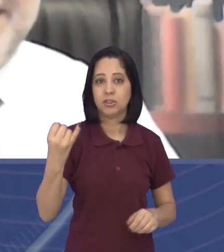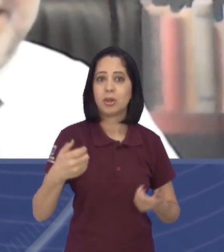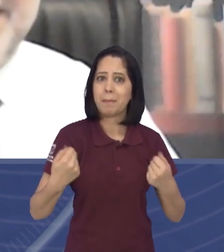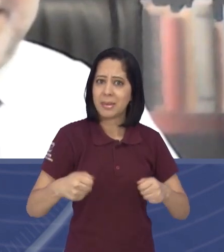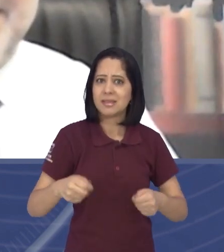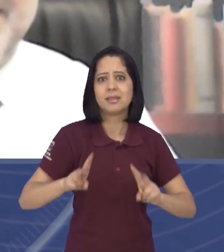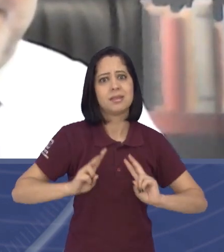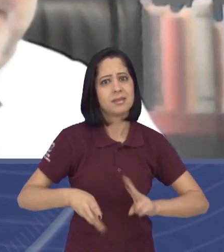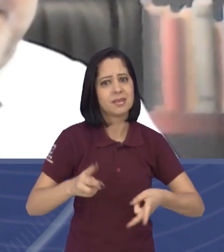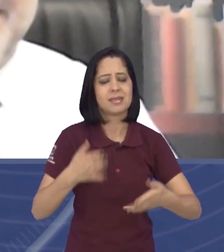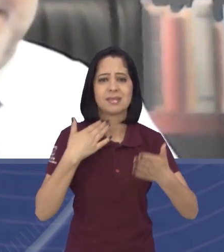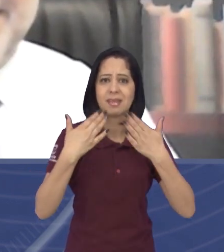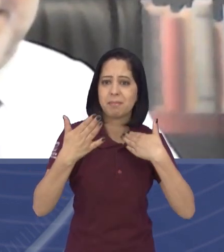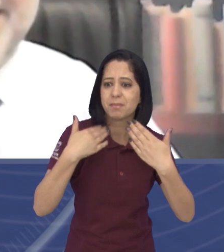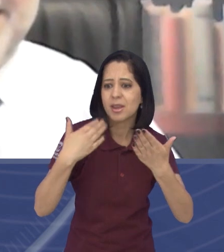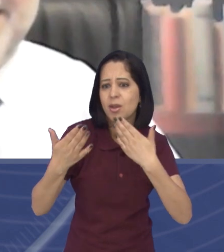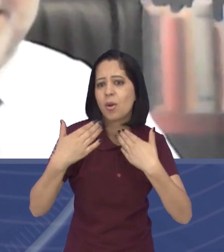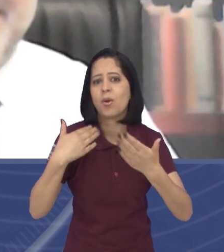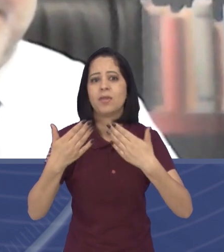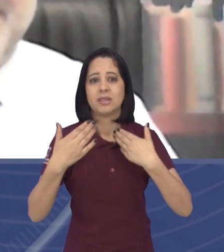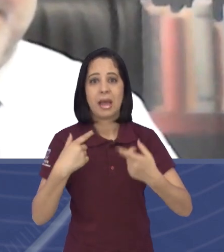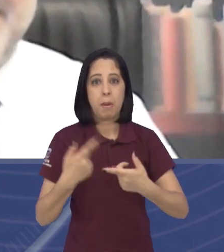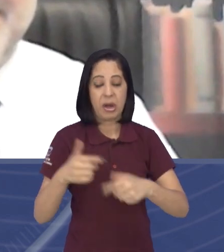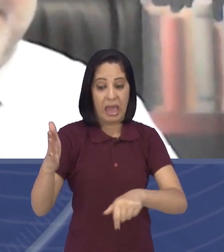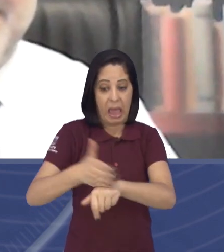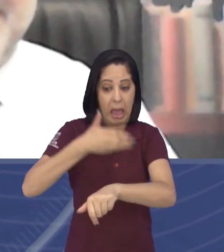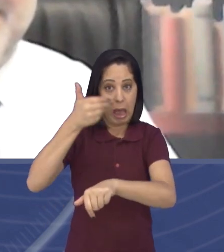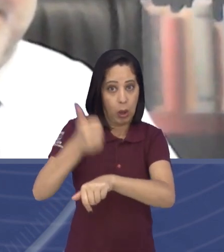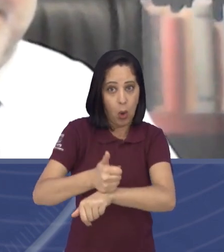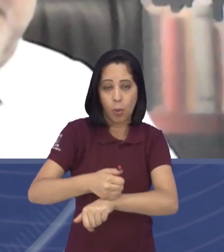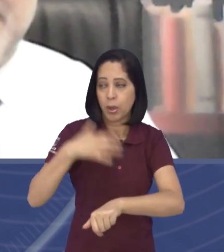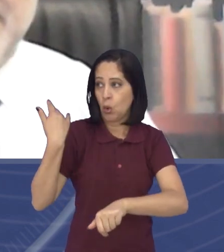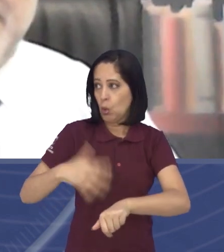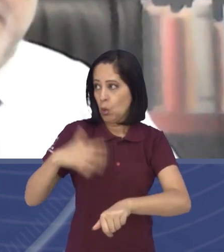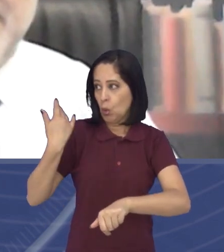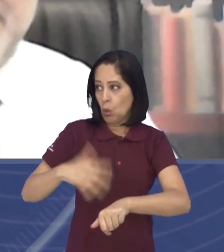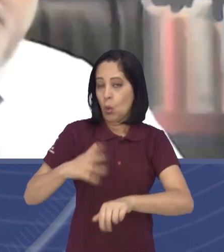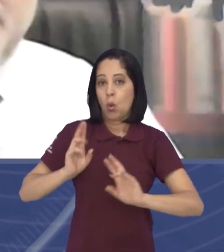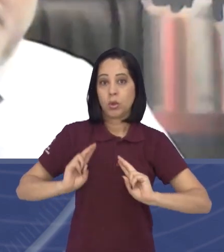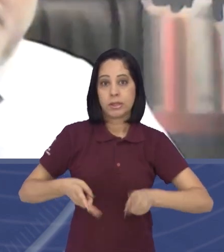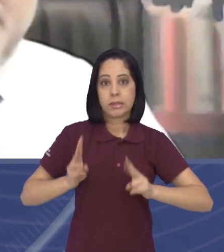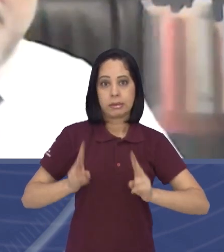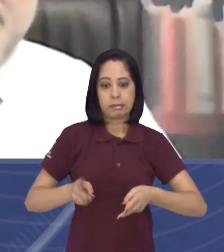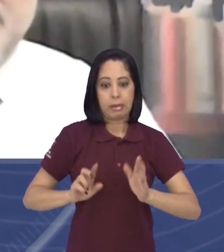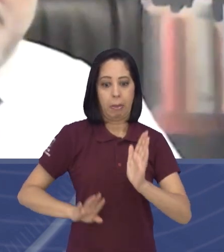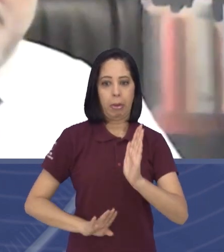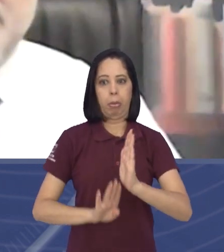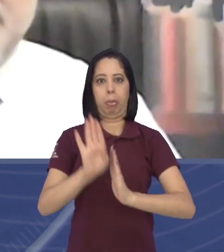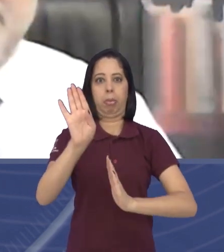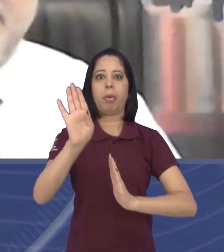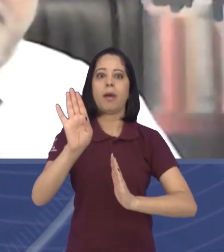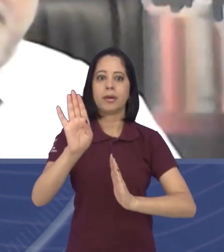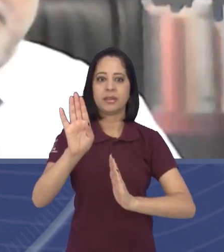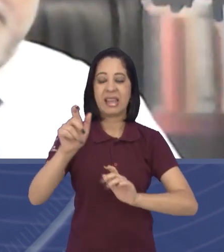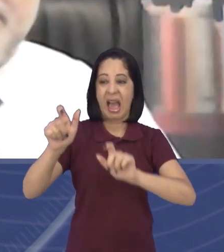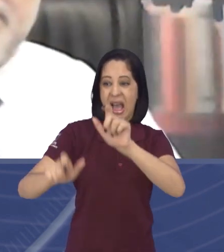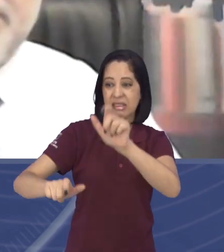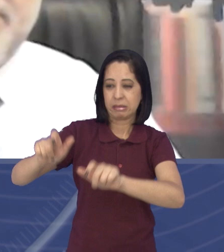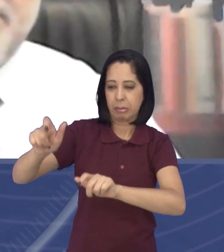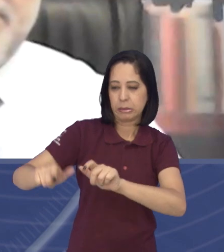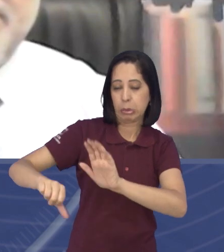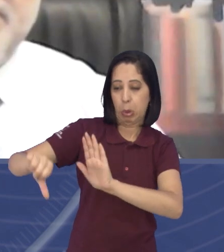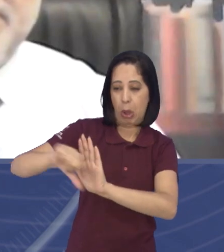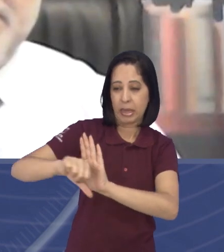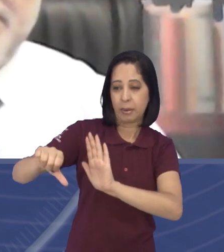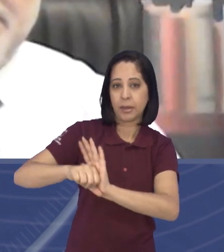falar sempre, né? Porque os golpes estão aí, cada vez mais os criminosos conseguem novas façanhas,